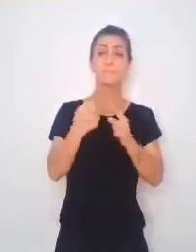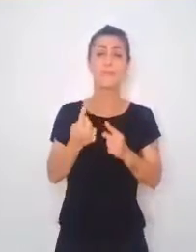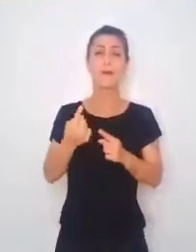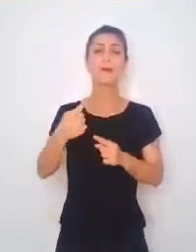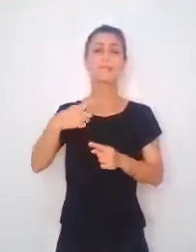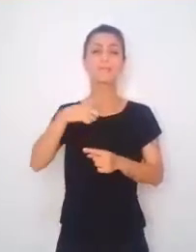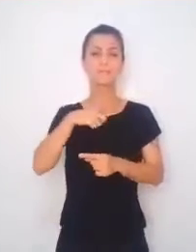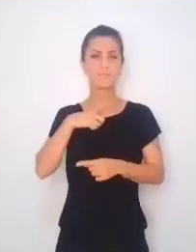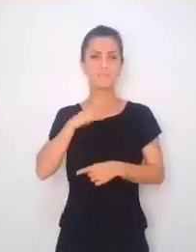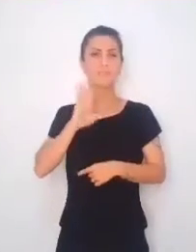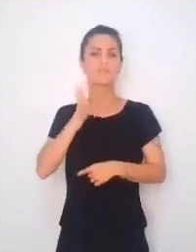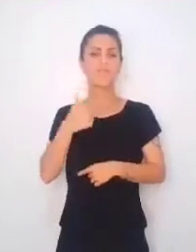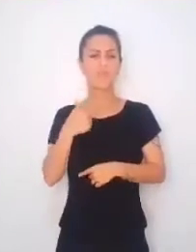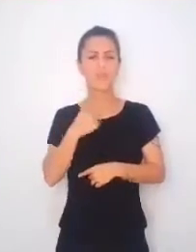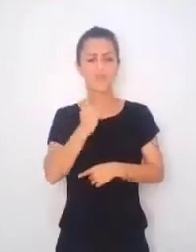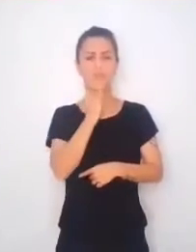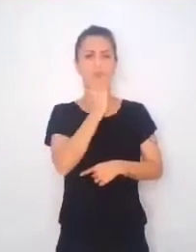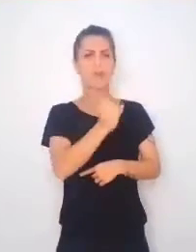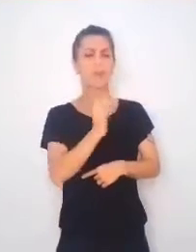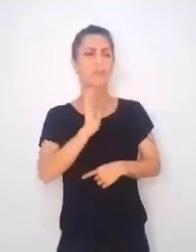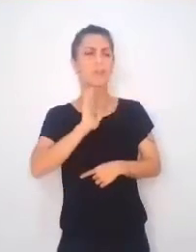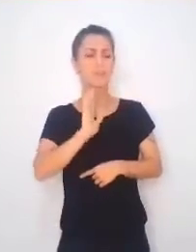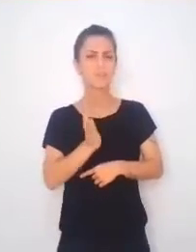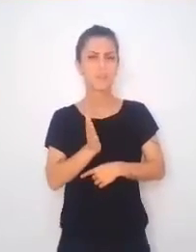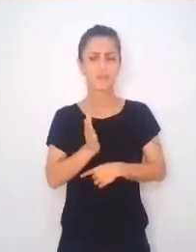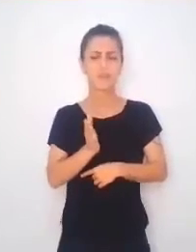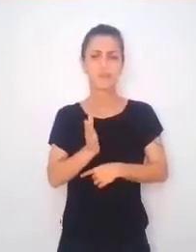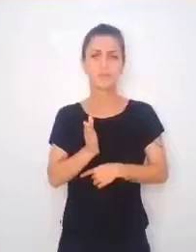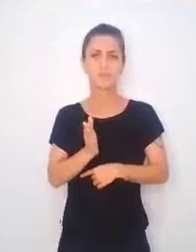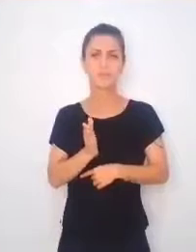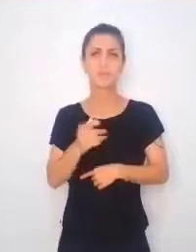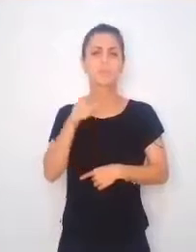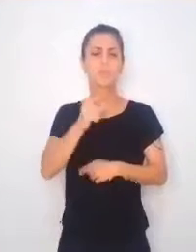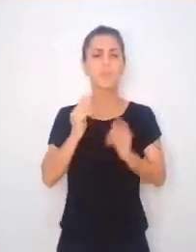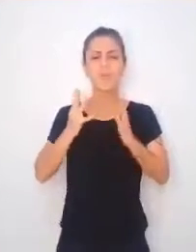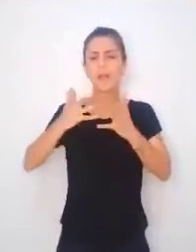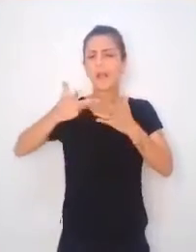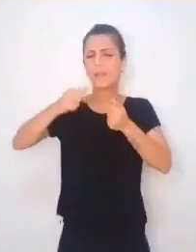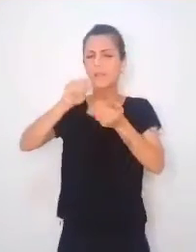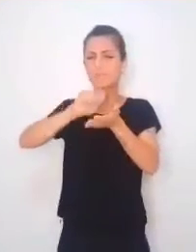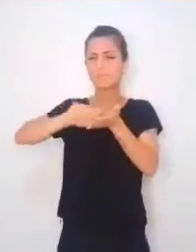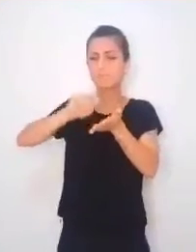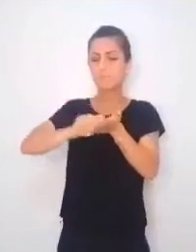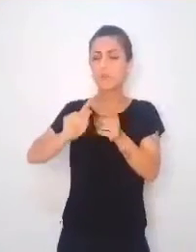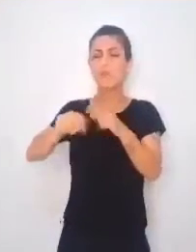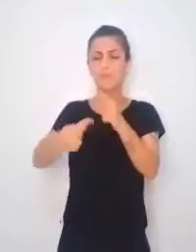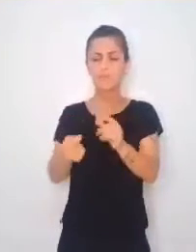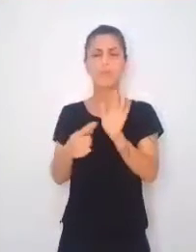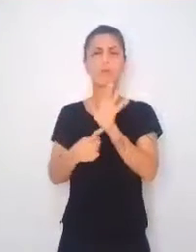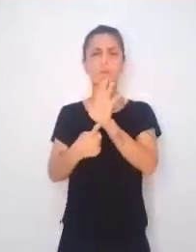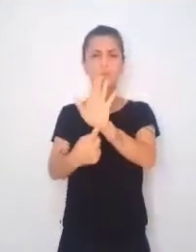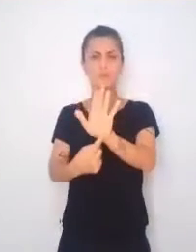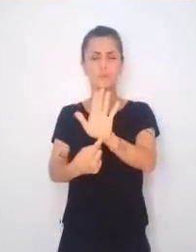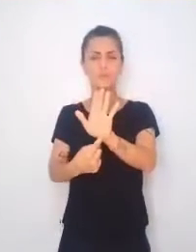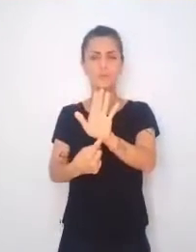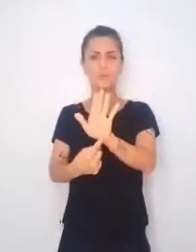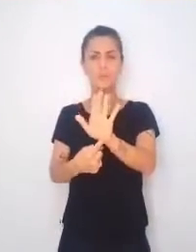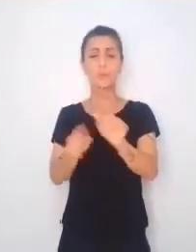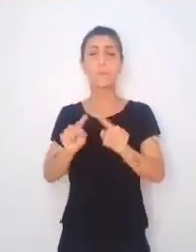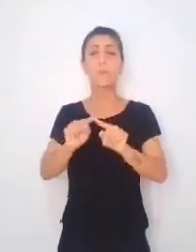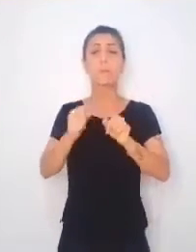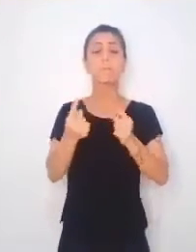já parabenizo, já falei uma vez pro Pouquinho, eu encontrei aqui no palco, falei, ó, linda a composição que nós vamos apresentar daqui a pouco. Mas agora,